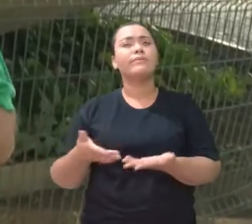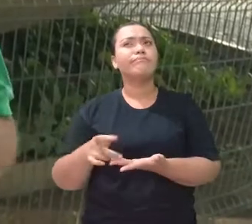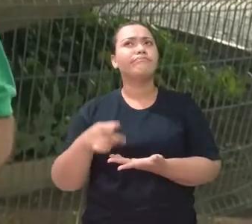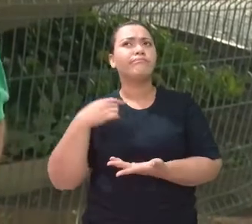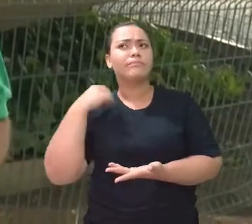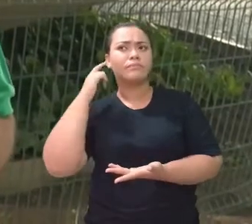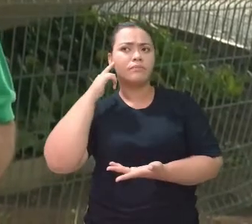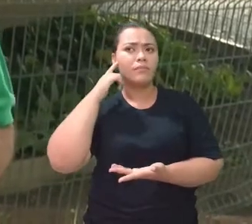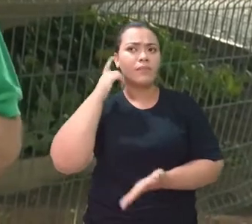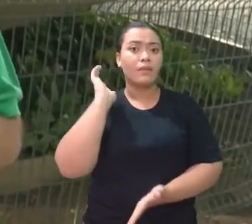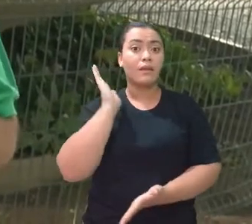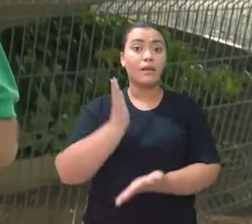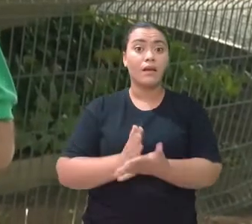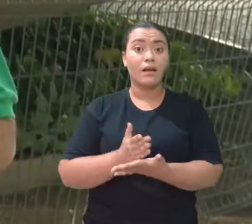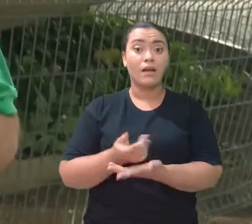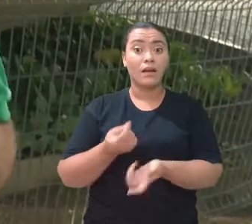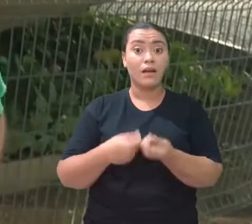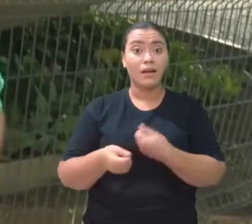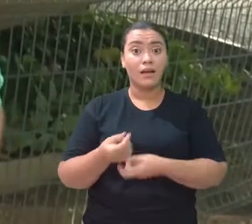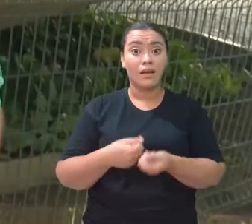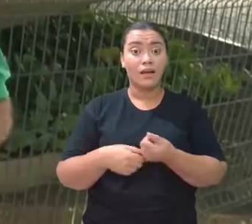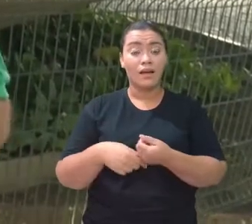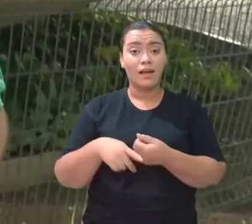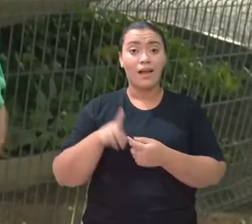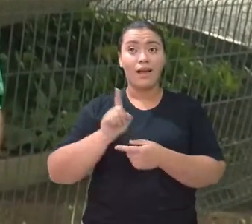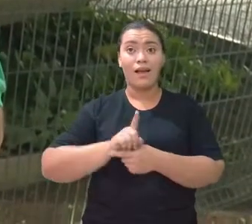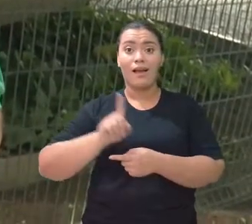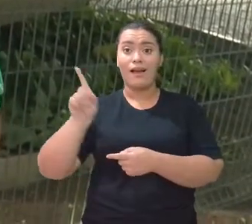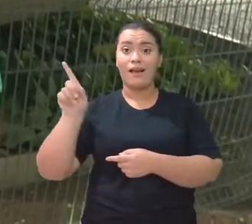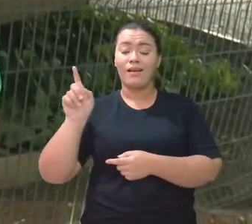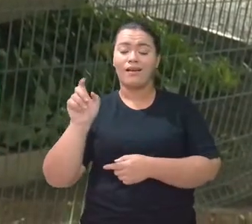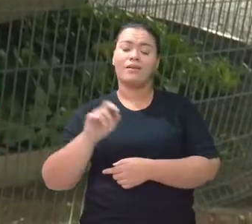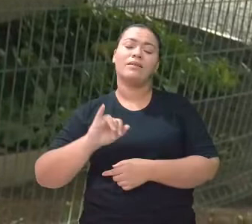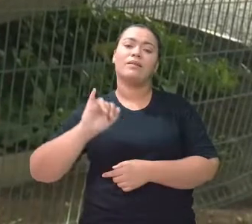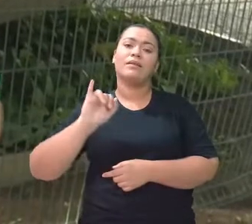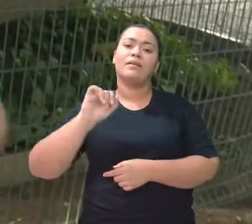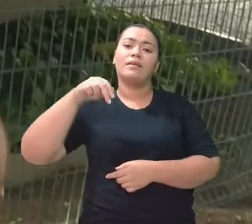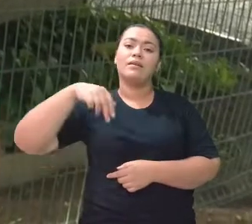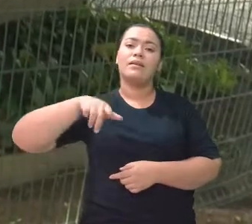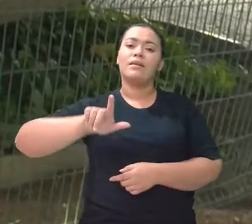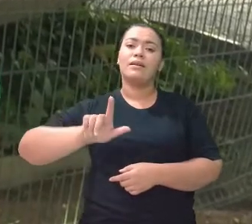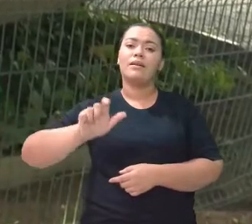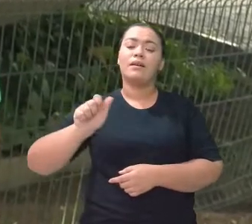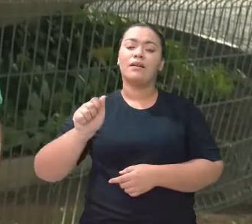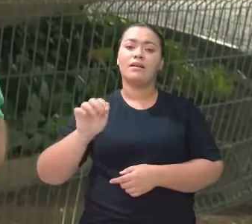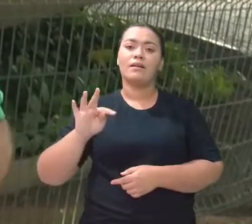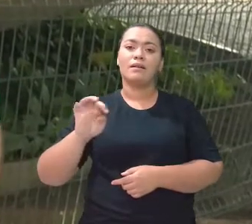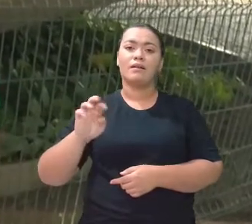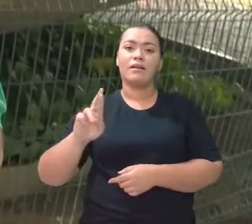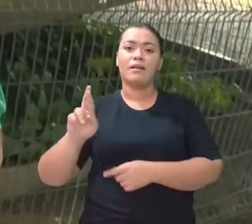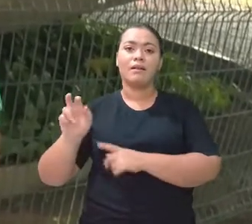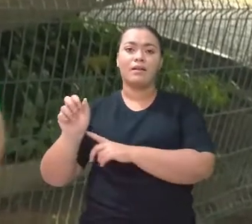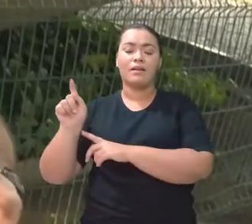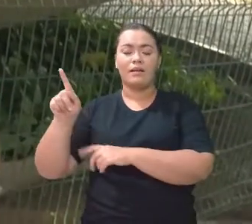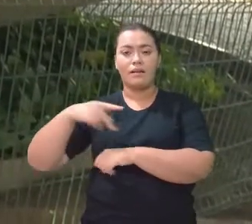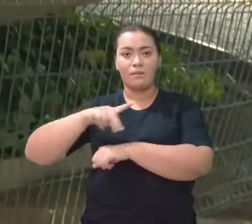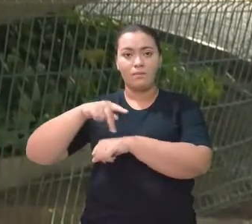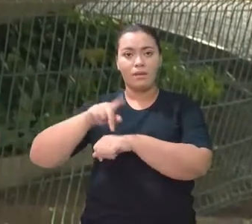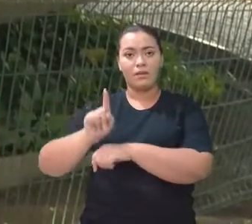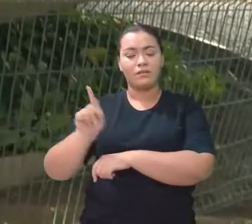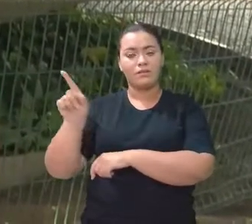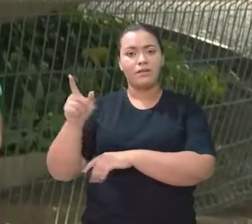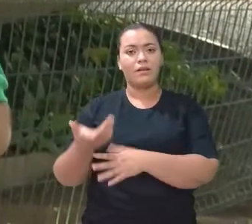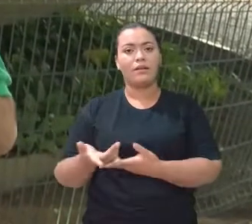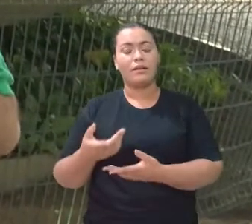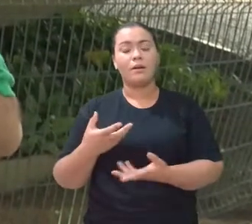tentar acabar economicamente com a Inglaterra, porque ele não conseguia invadir a Inglaterra pelo fato, né,